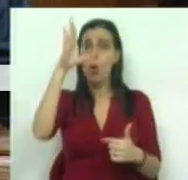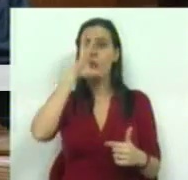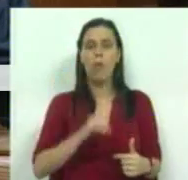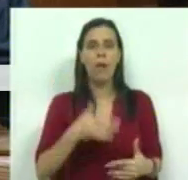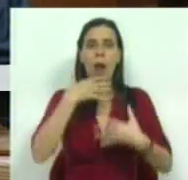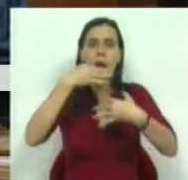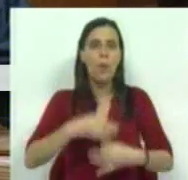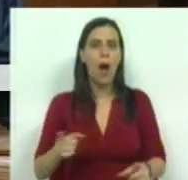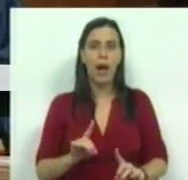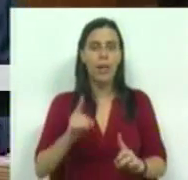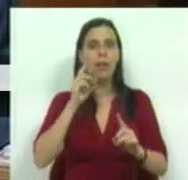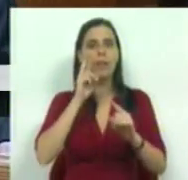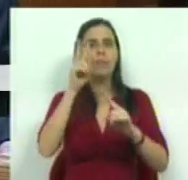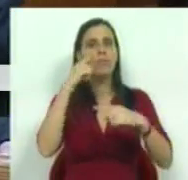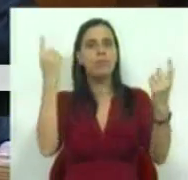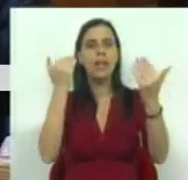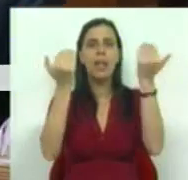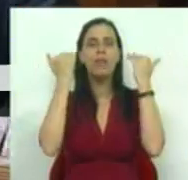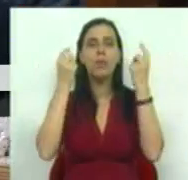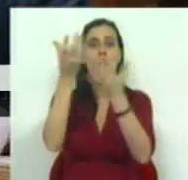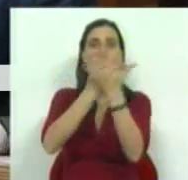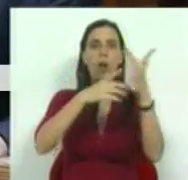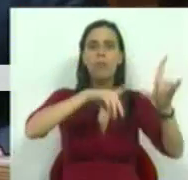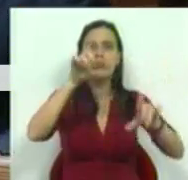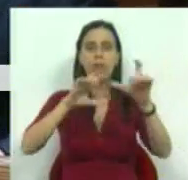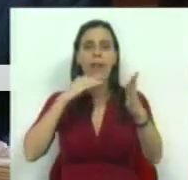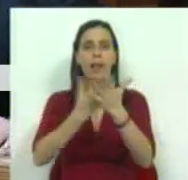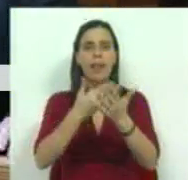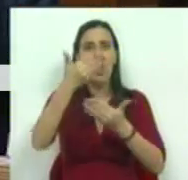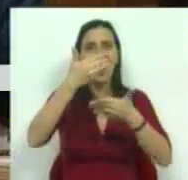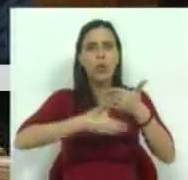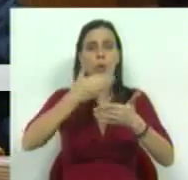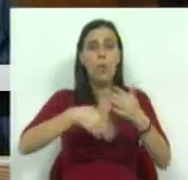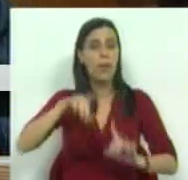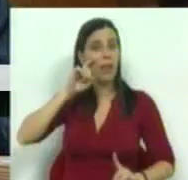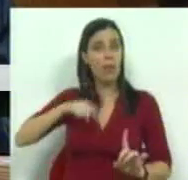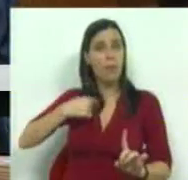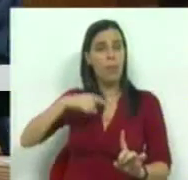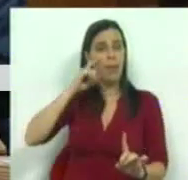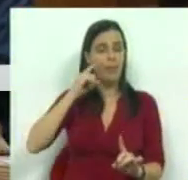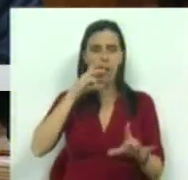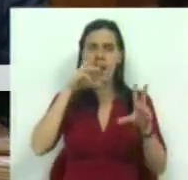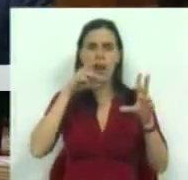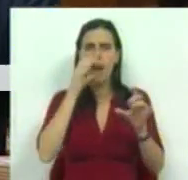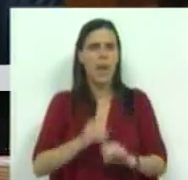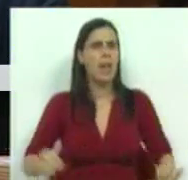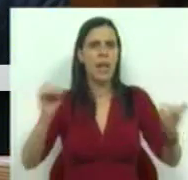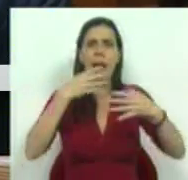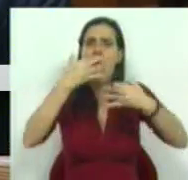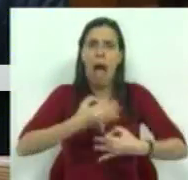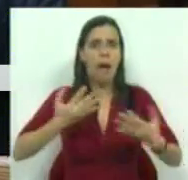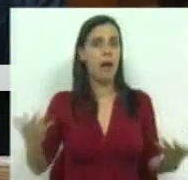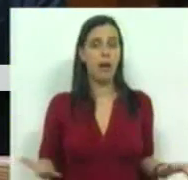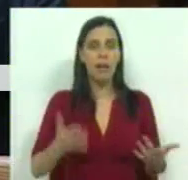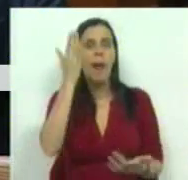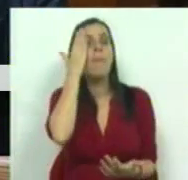tem convicção nas projeções e indicadores económicos que suportam o documento que aqui veio defender. Ninguém pode